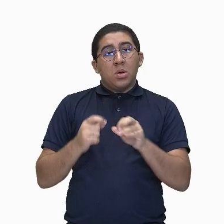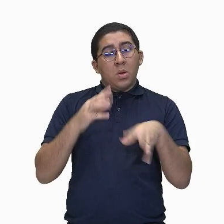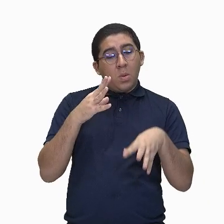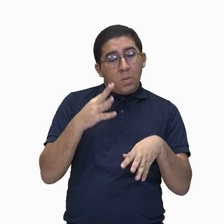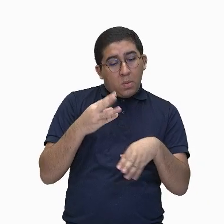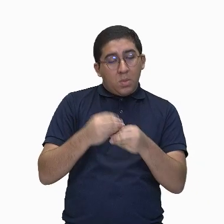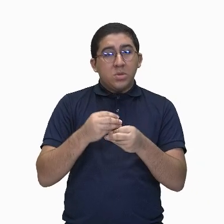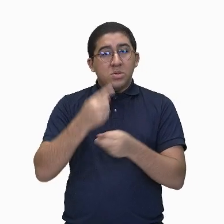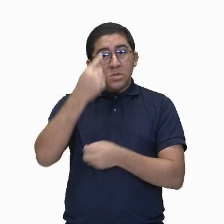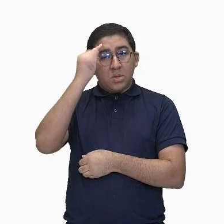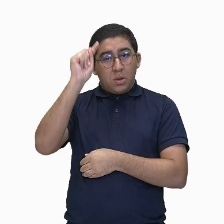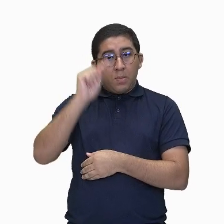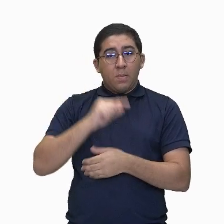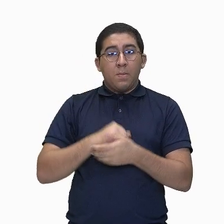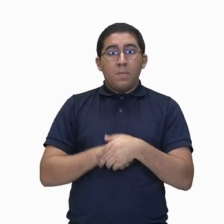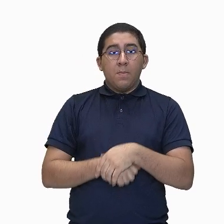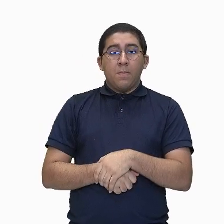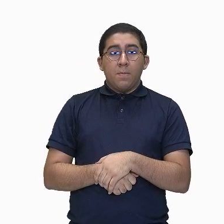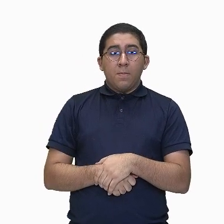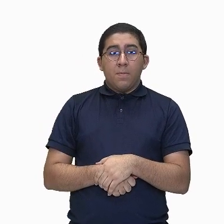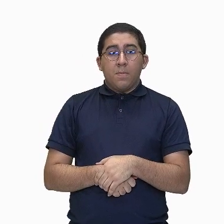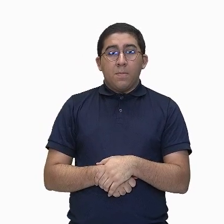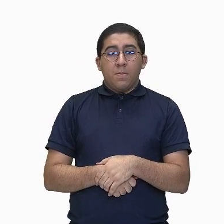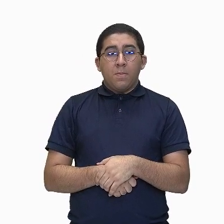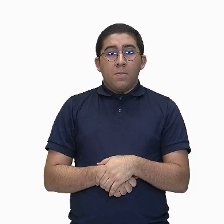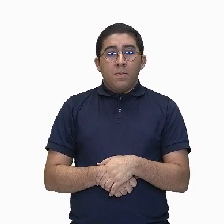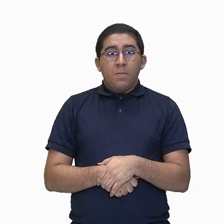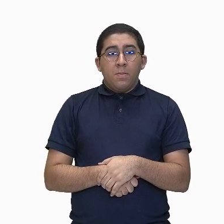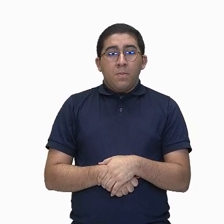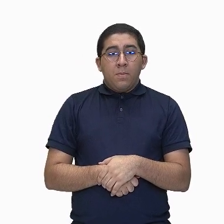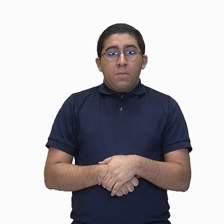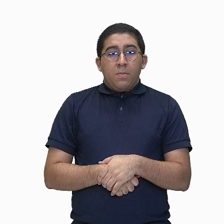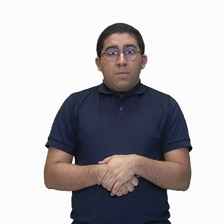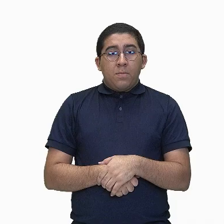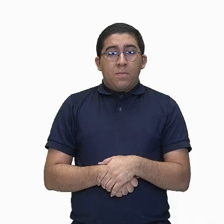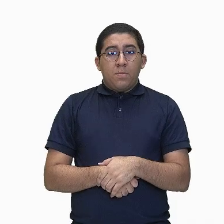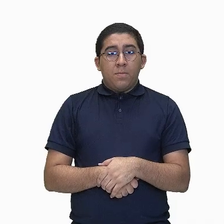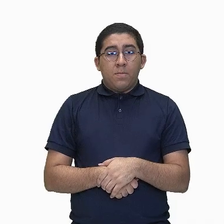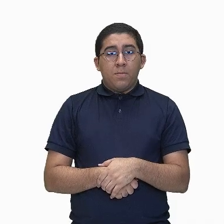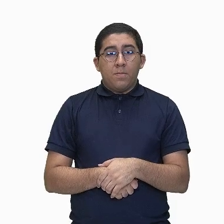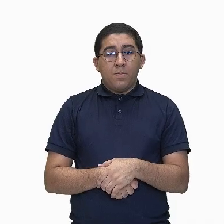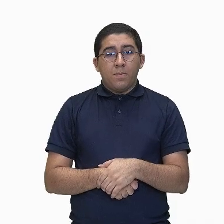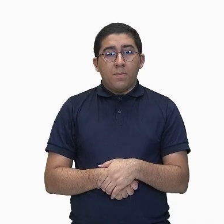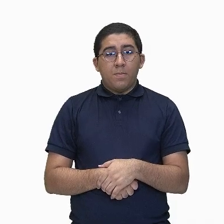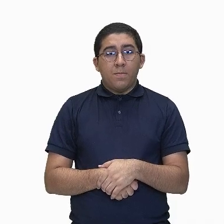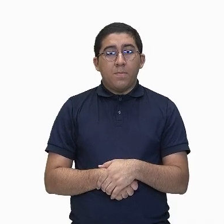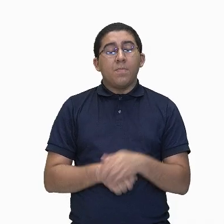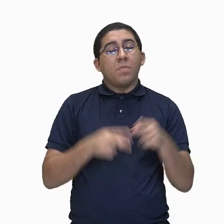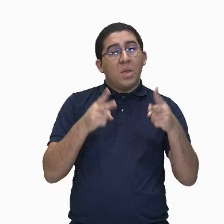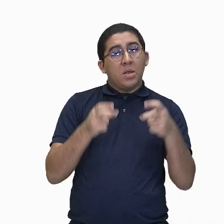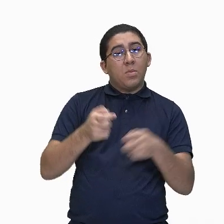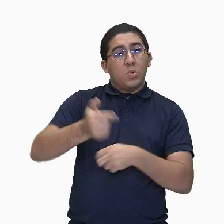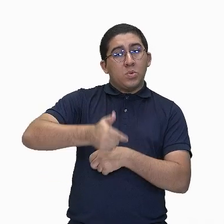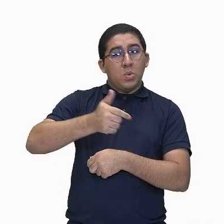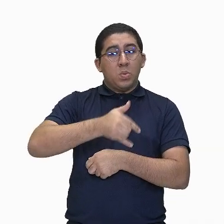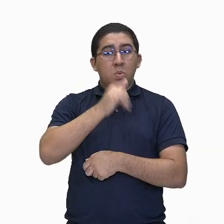de ideias, adição de informação. Observe que nesse segundo exemplo, ela